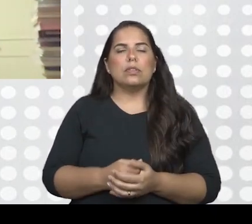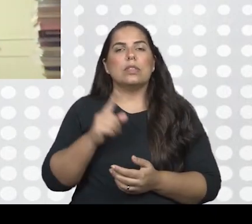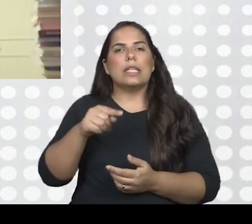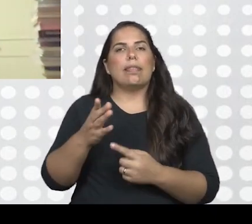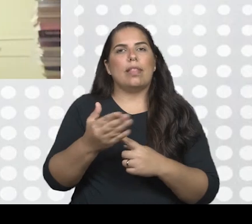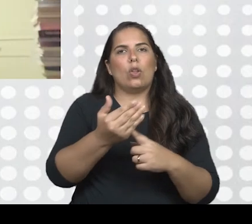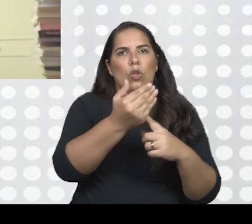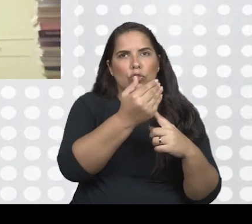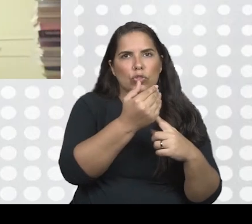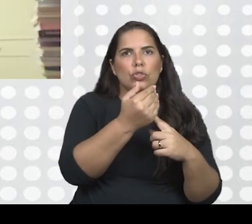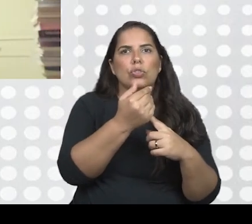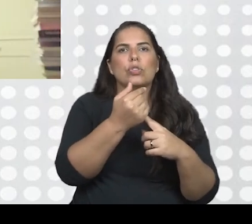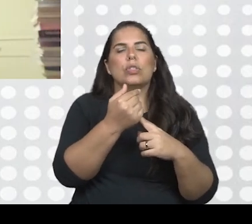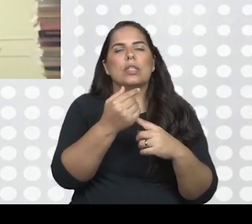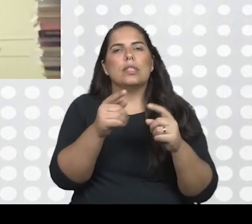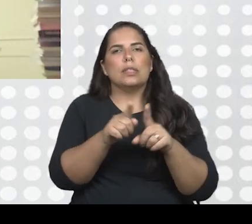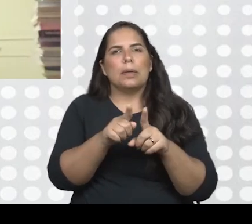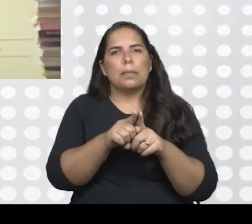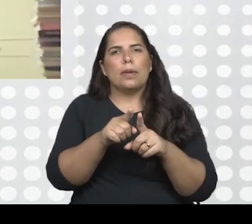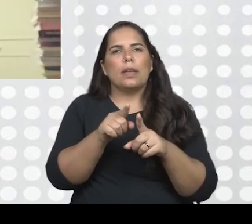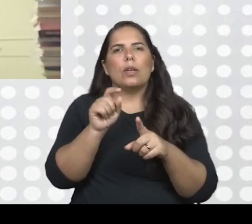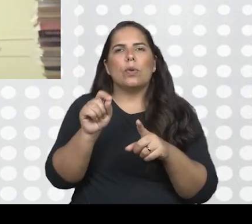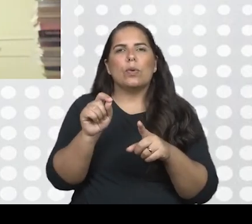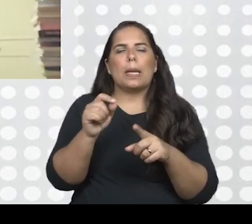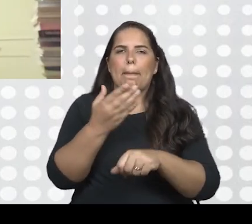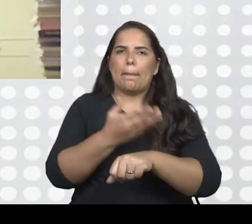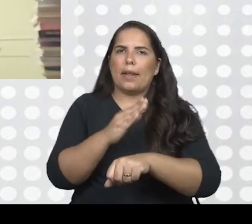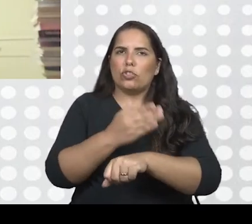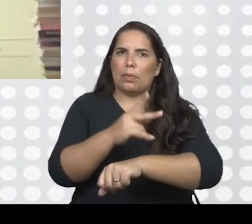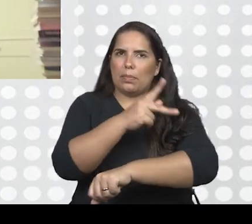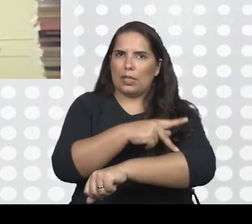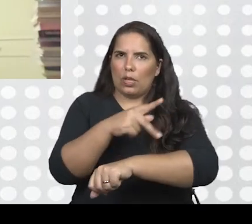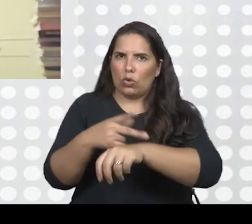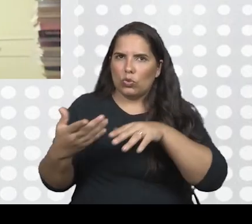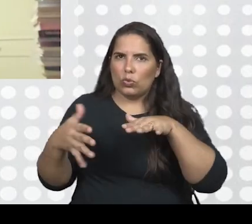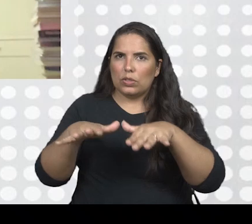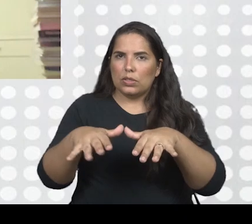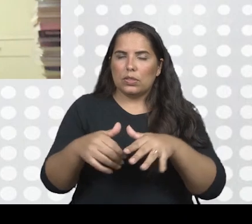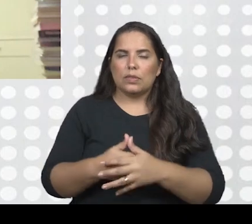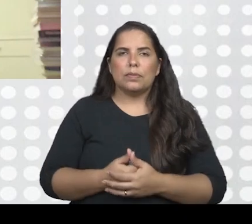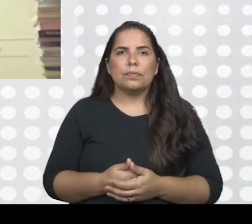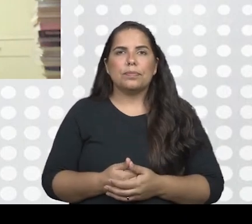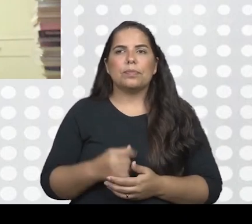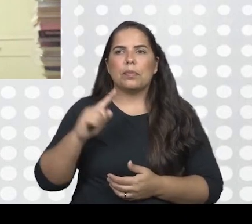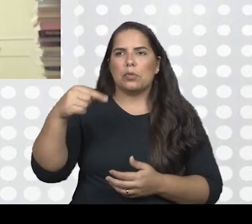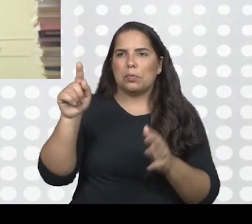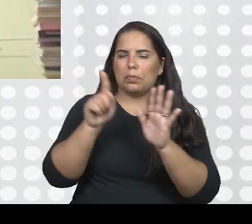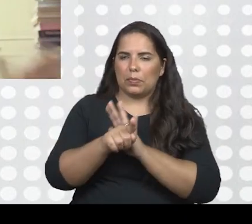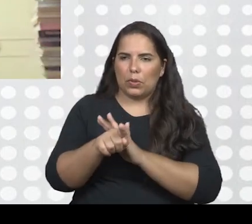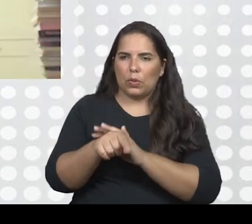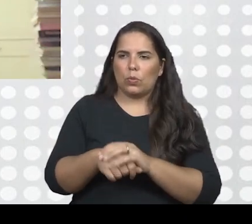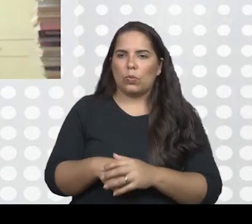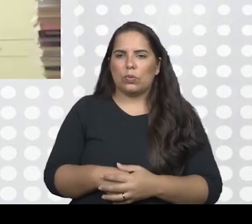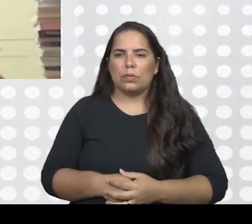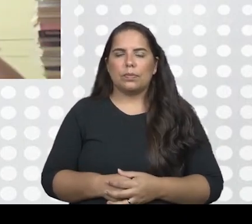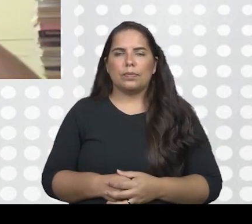da tecnologia, né, aliada aí a práticas pedagógicas inclusivas, a próxima pergunta